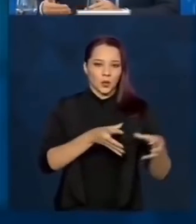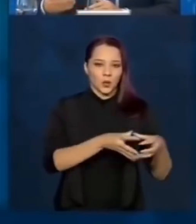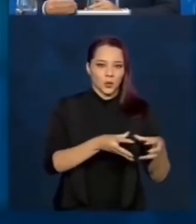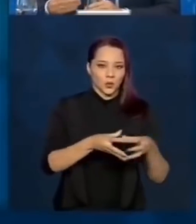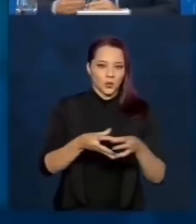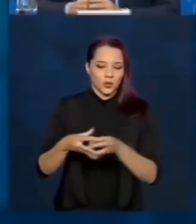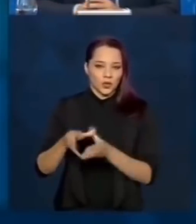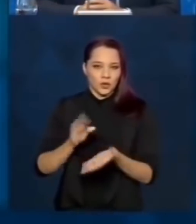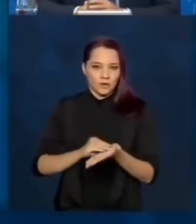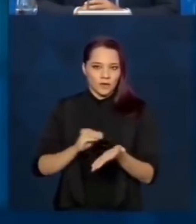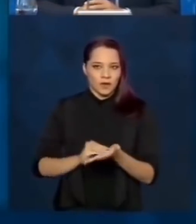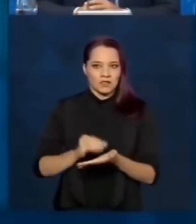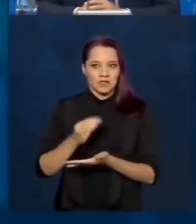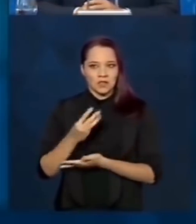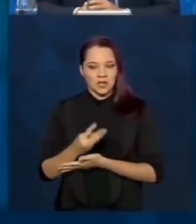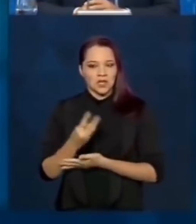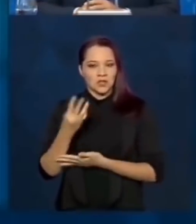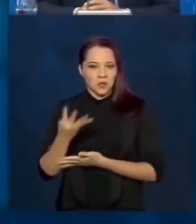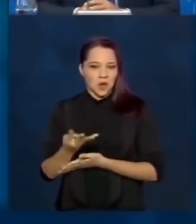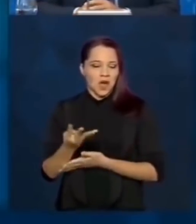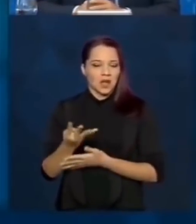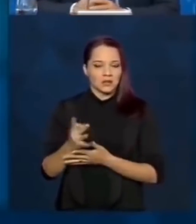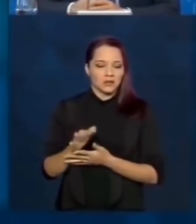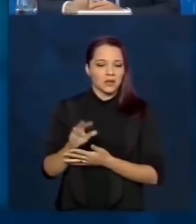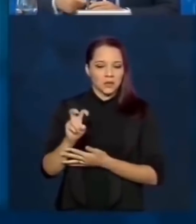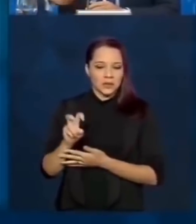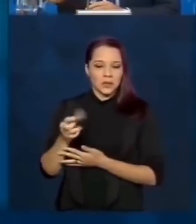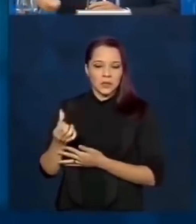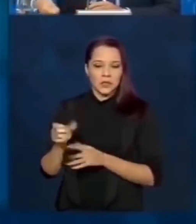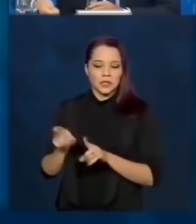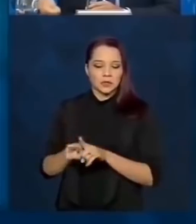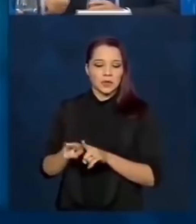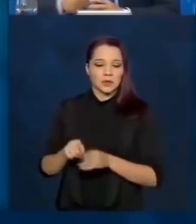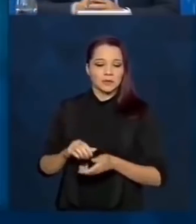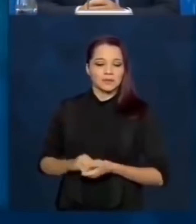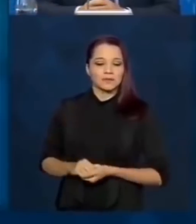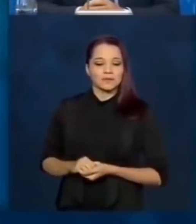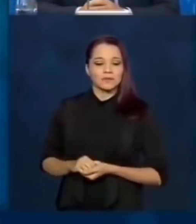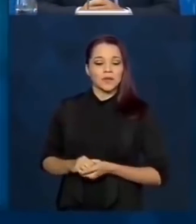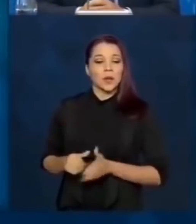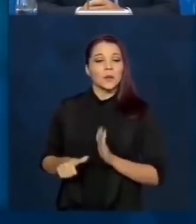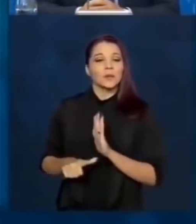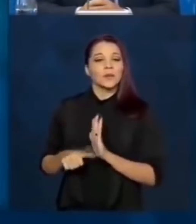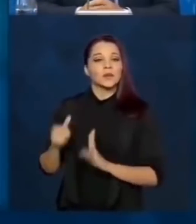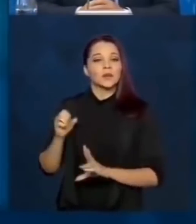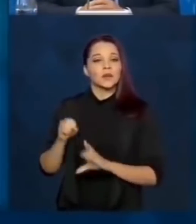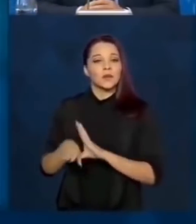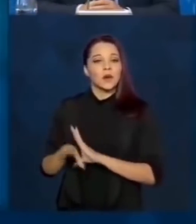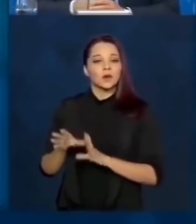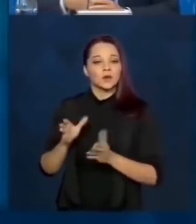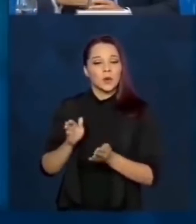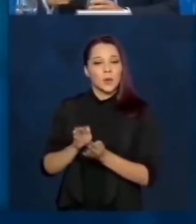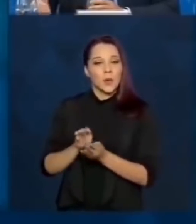faltam, três, quatro, cinco e seis. Primeiro, o depósito na conta digital.